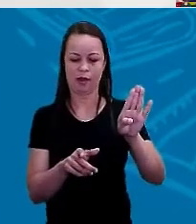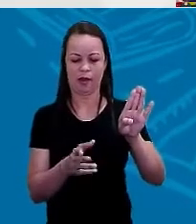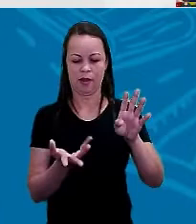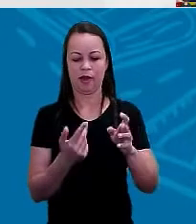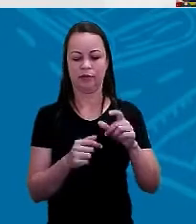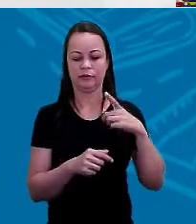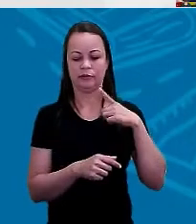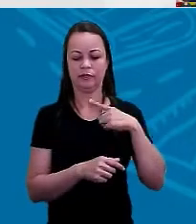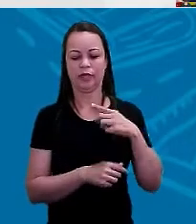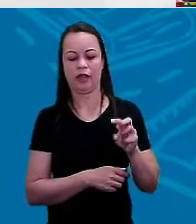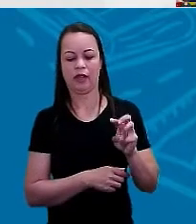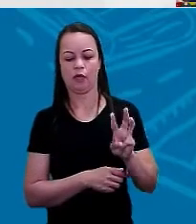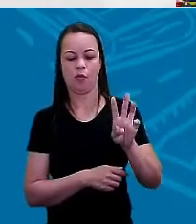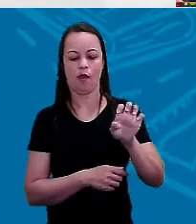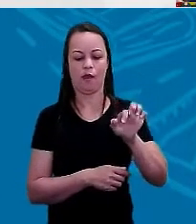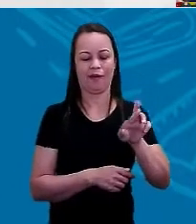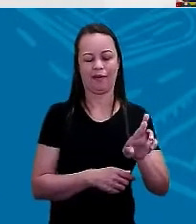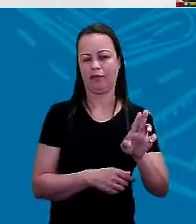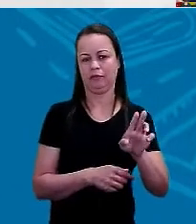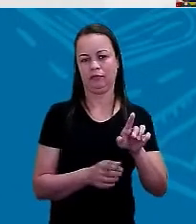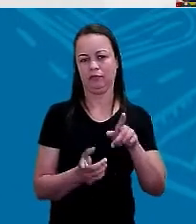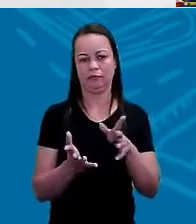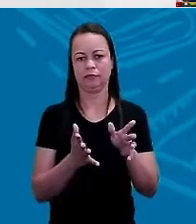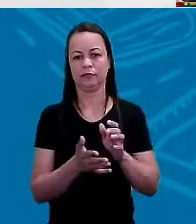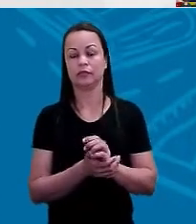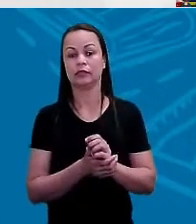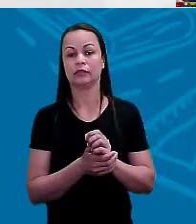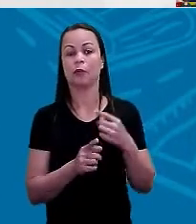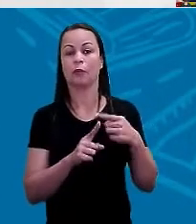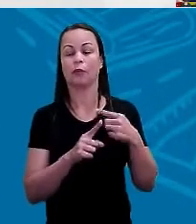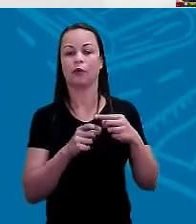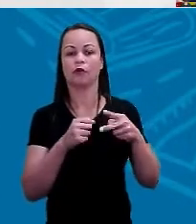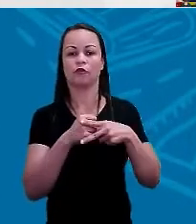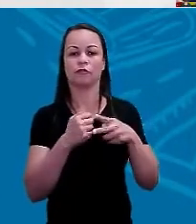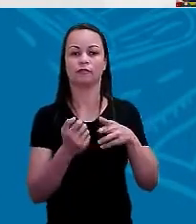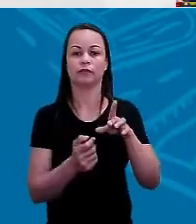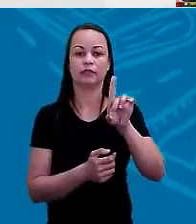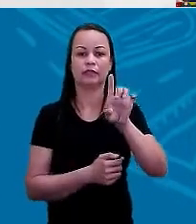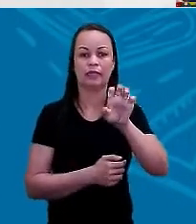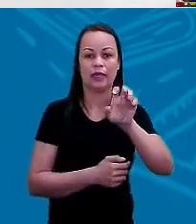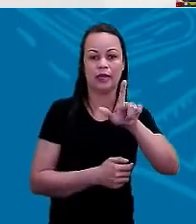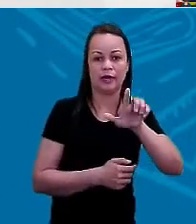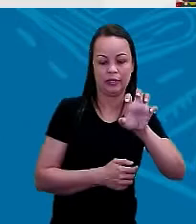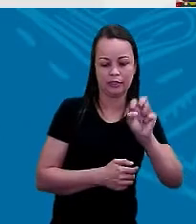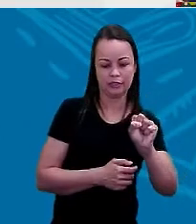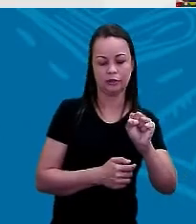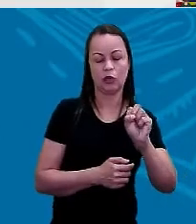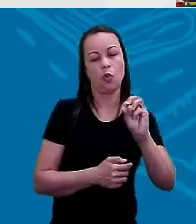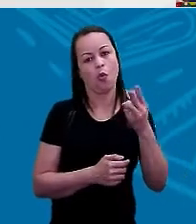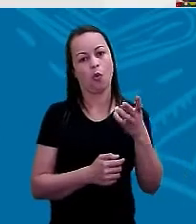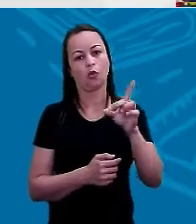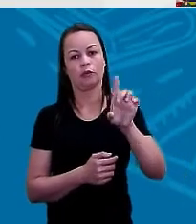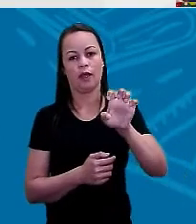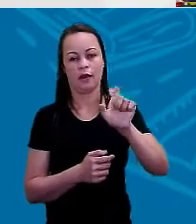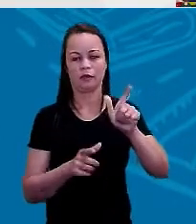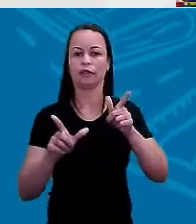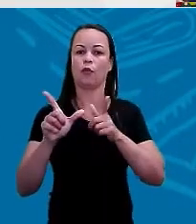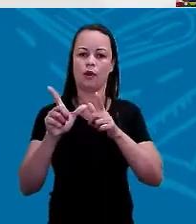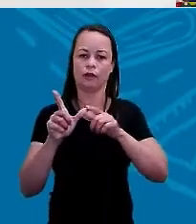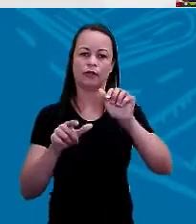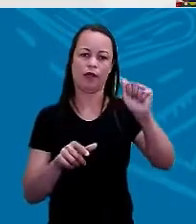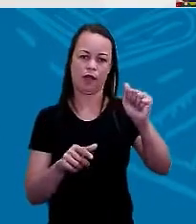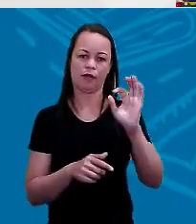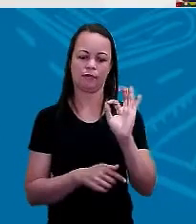ou elas, e não deles ou delas. Deles ou delas, eu só tenho na letra A, então seria a seguinte